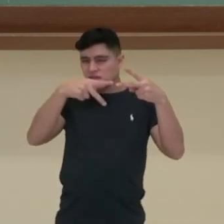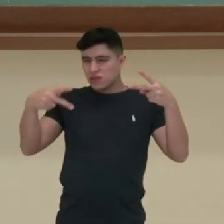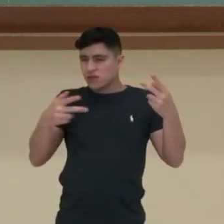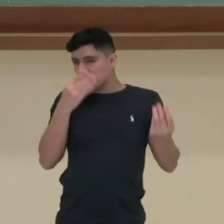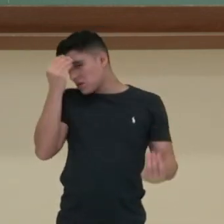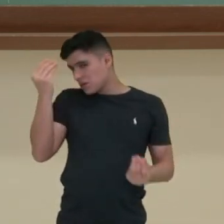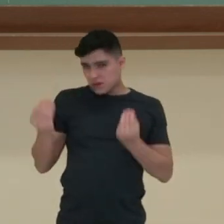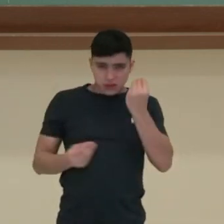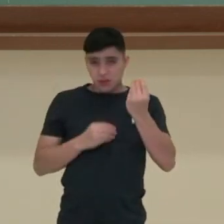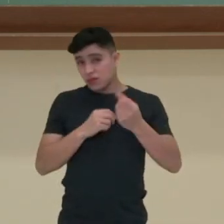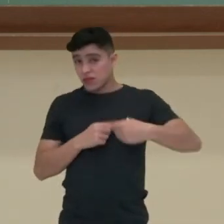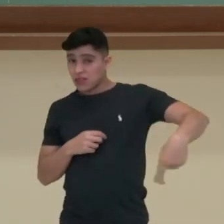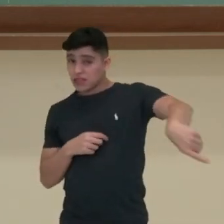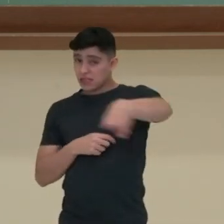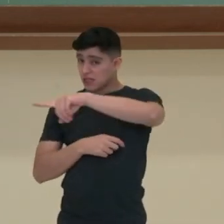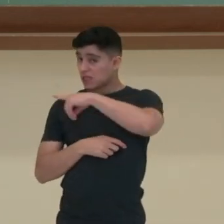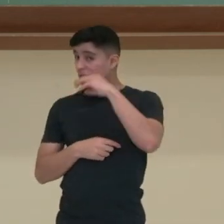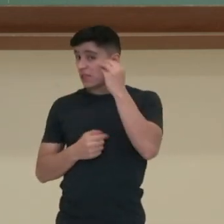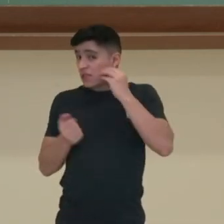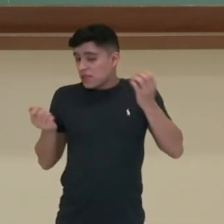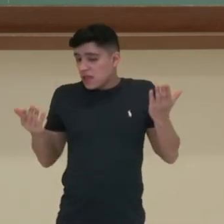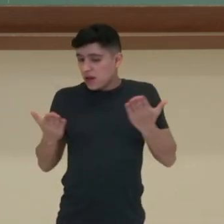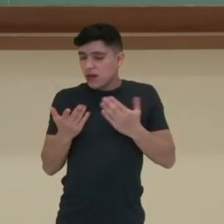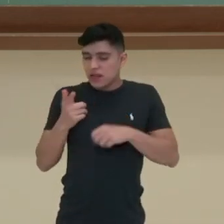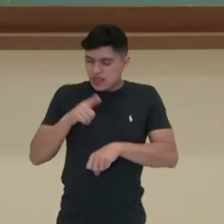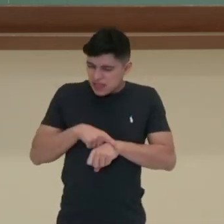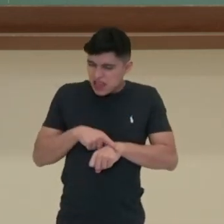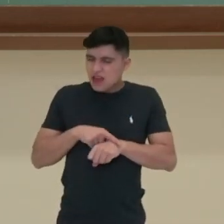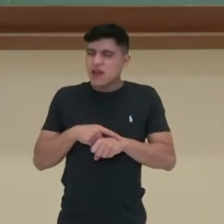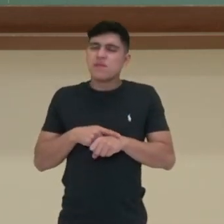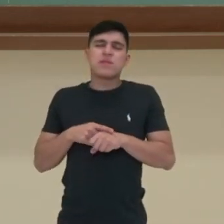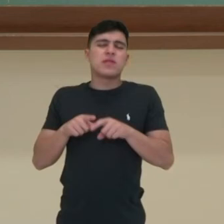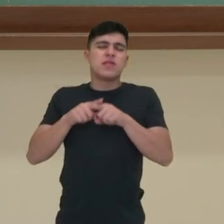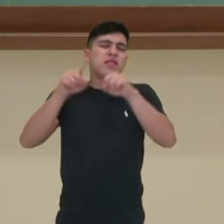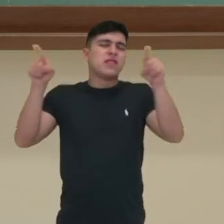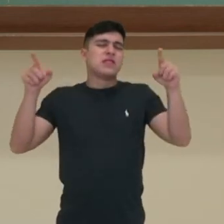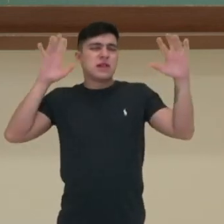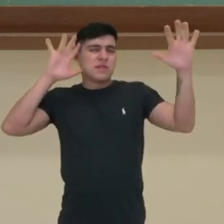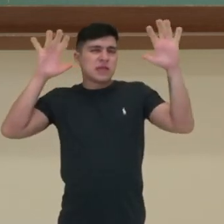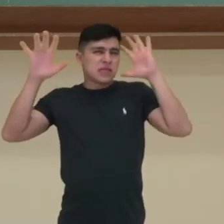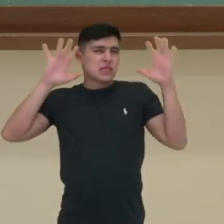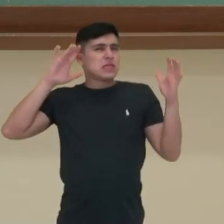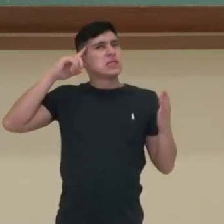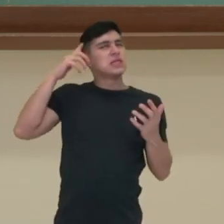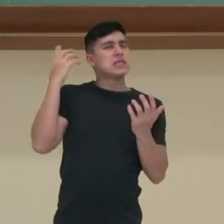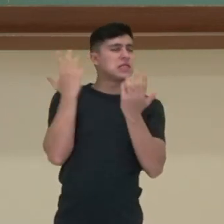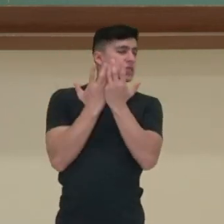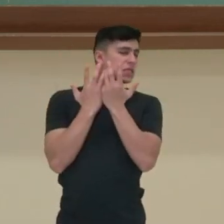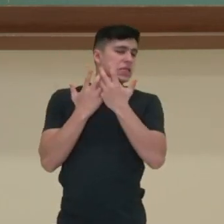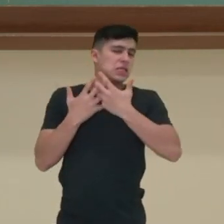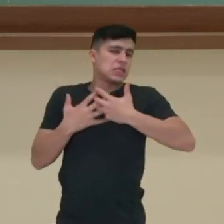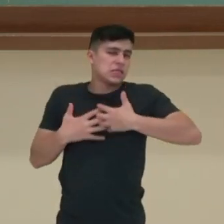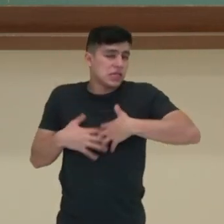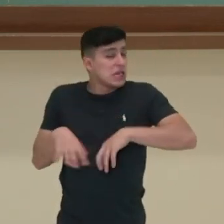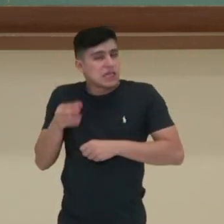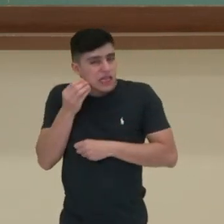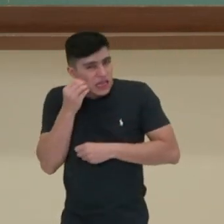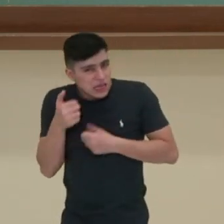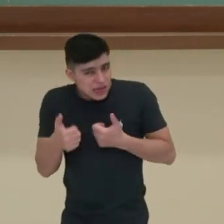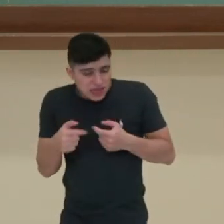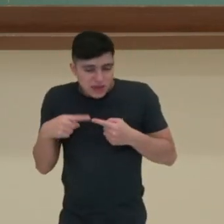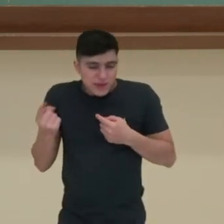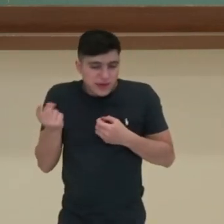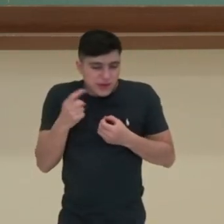bifurcada. Vamos tentar fazer? Eu vou dar aquele tempinho básico lá que a gente sempre dá. Pensa um pouquinho, raciocina, tenta fazer e a gente já volta para ver o que